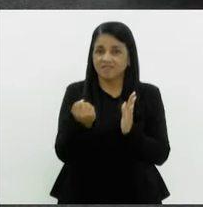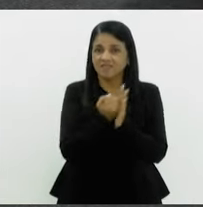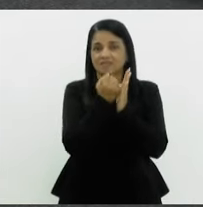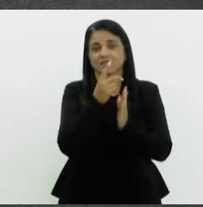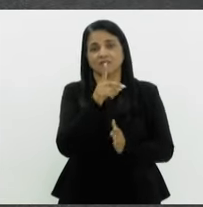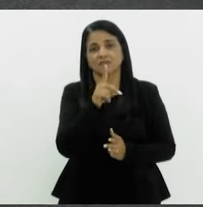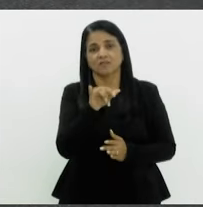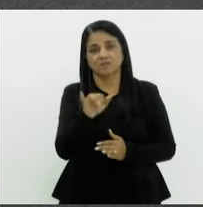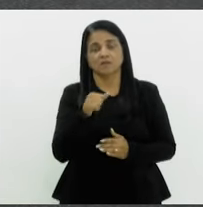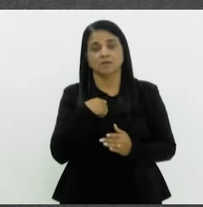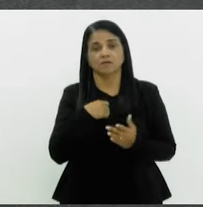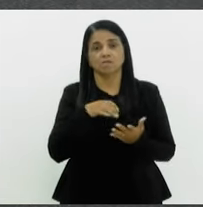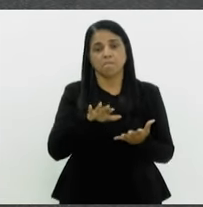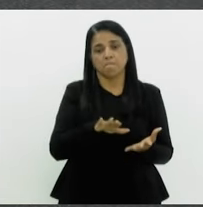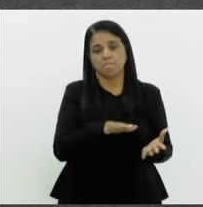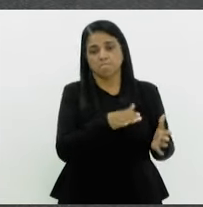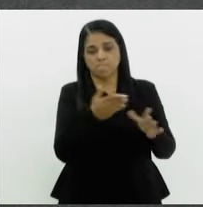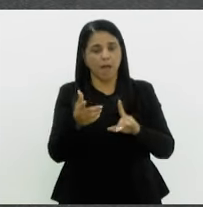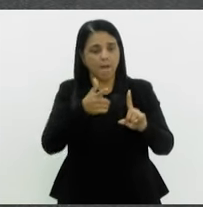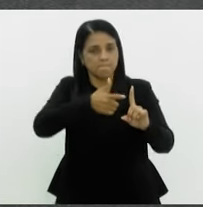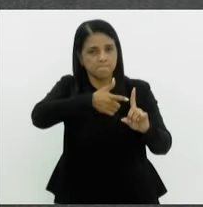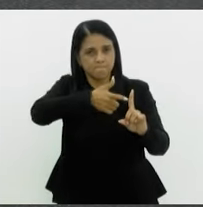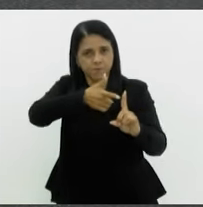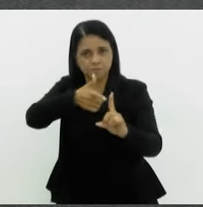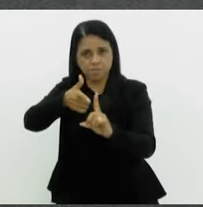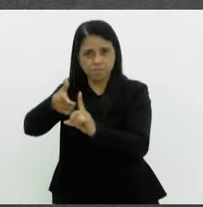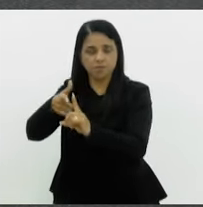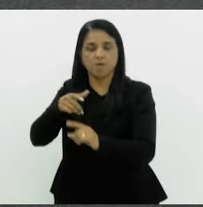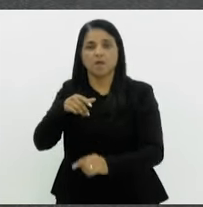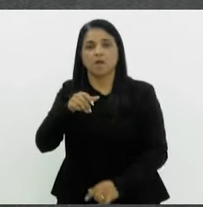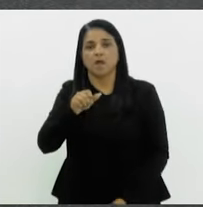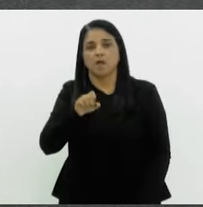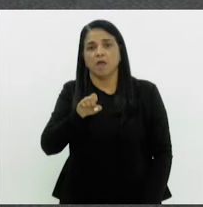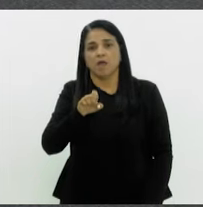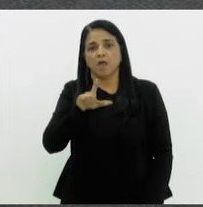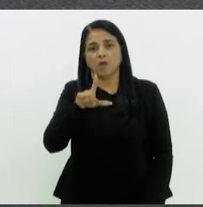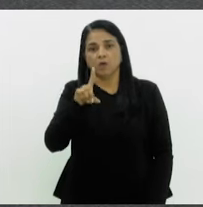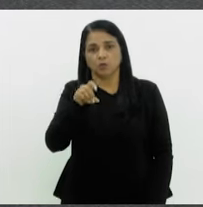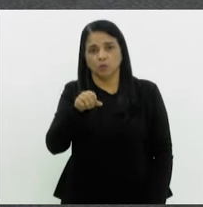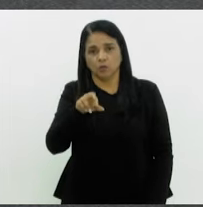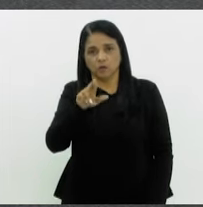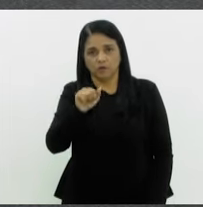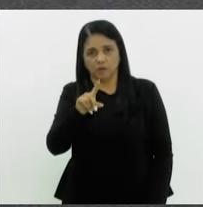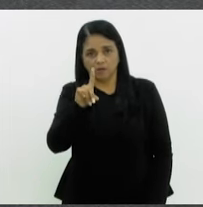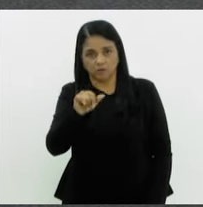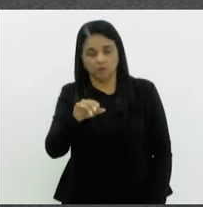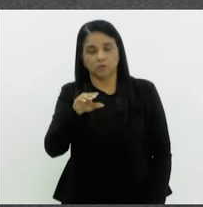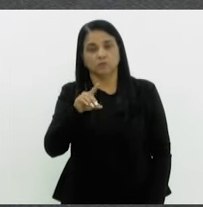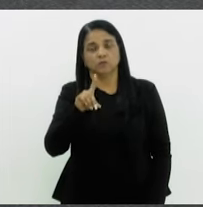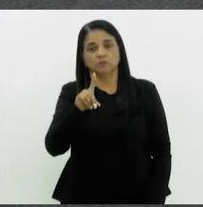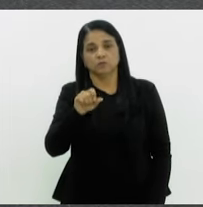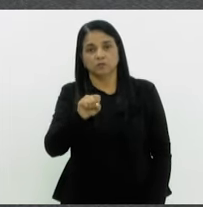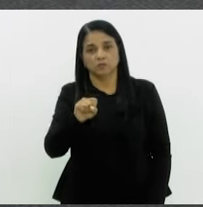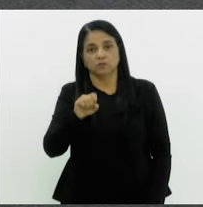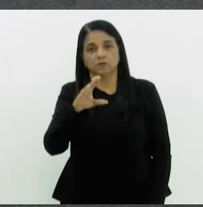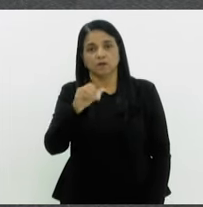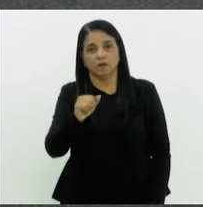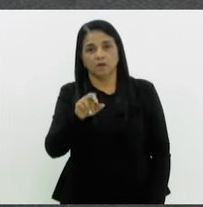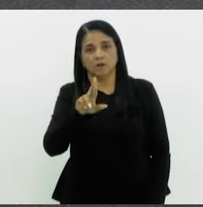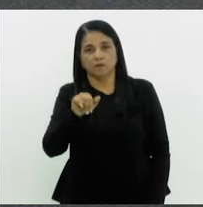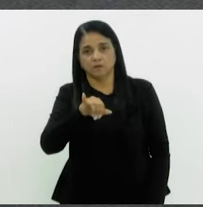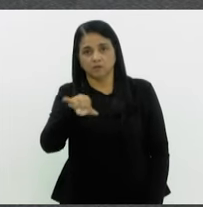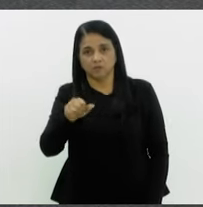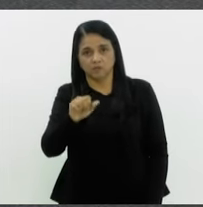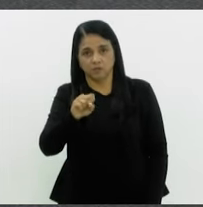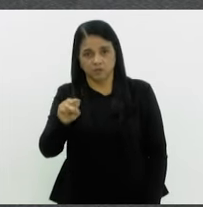do massacre de Eldorado dos Carajás, onde dezenas de trabalhadores rurais que